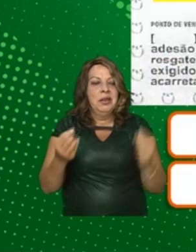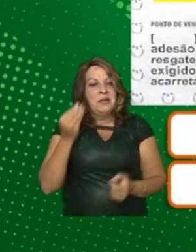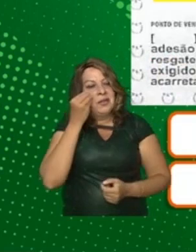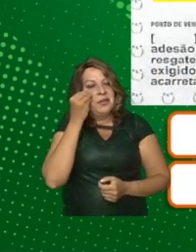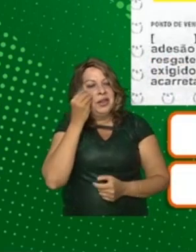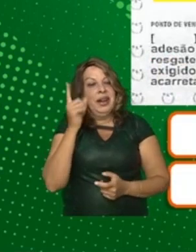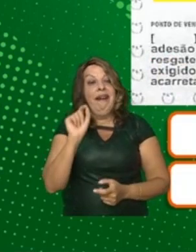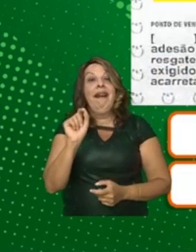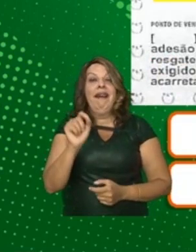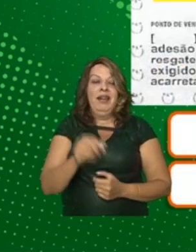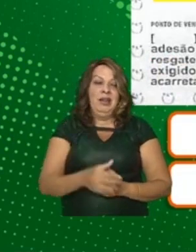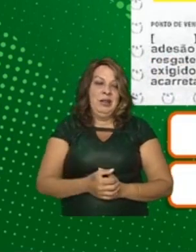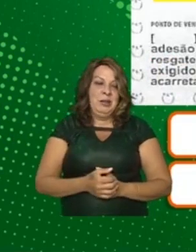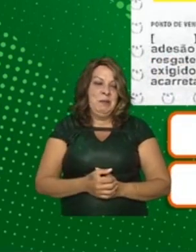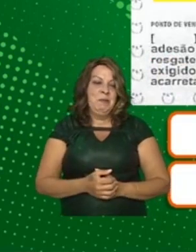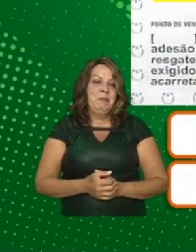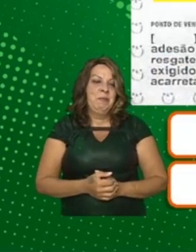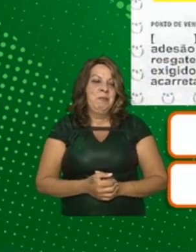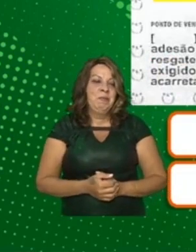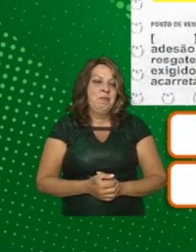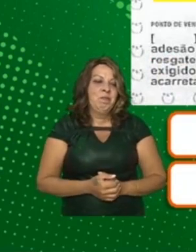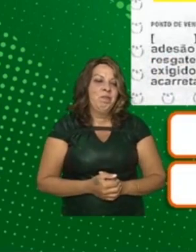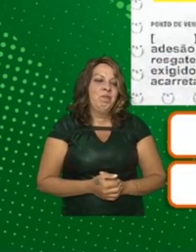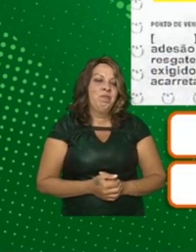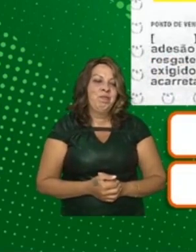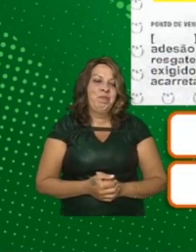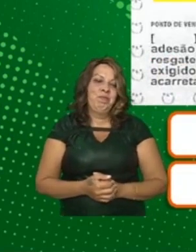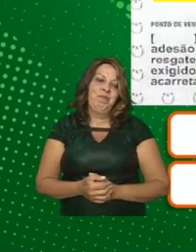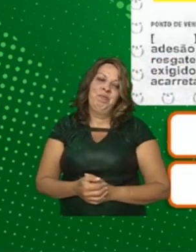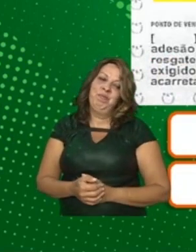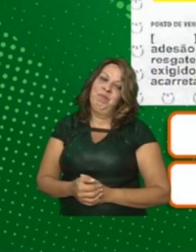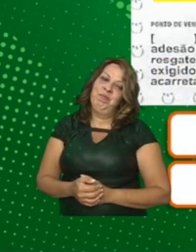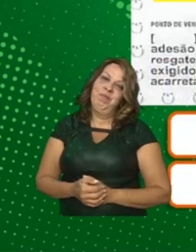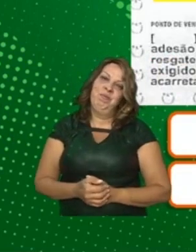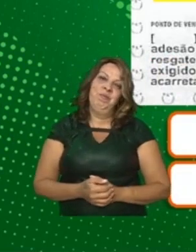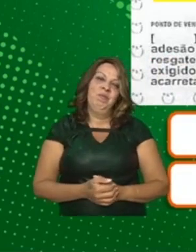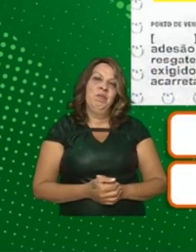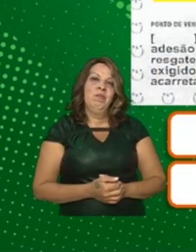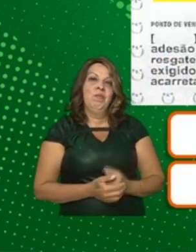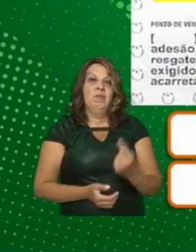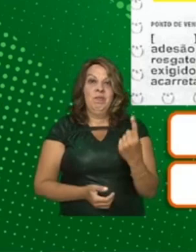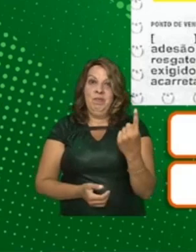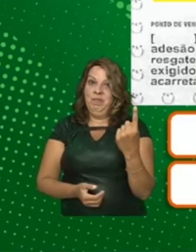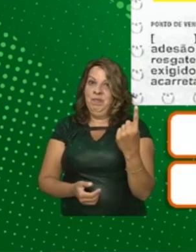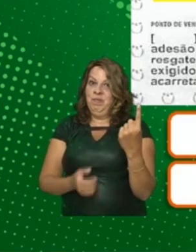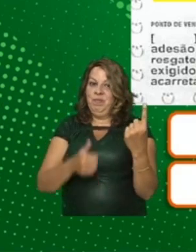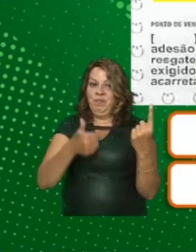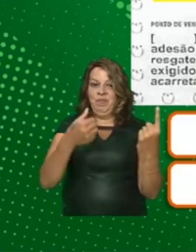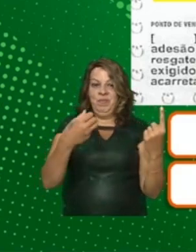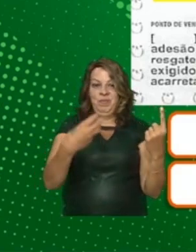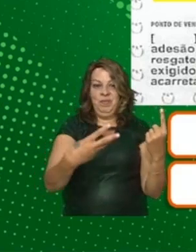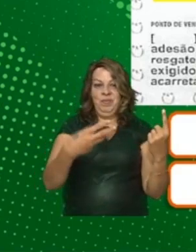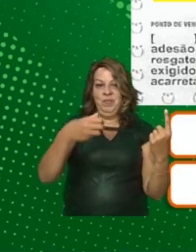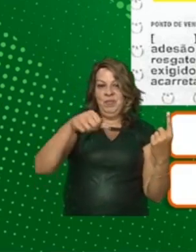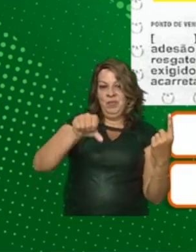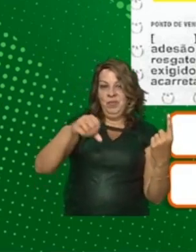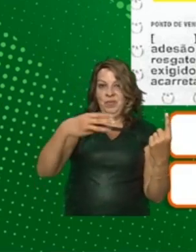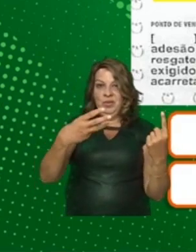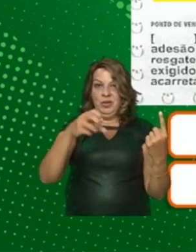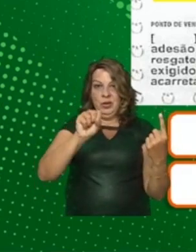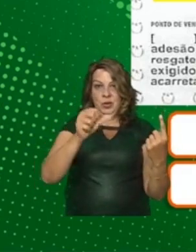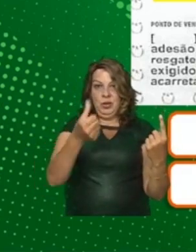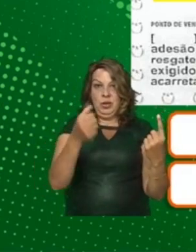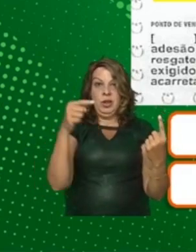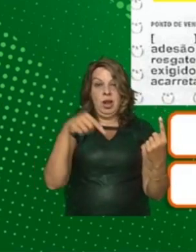lá conferir. Olha aí, minha gente, o Felizardo, ele tem um título 139386, é